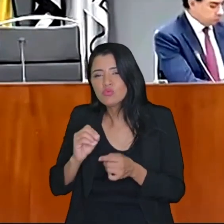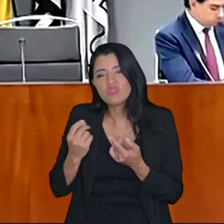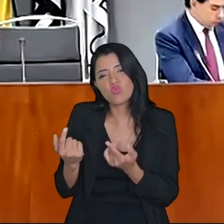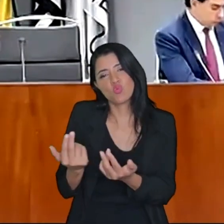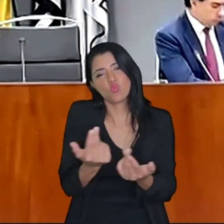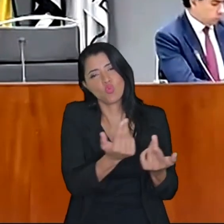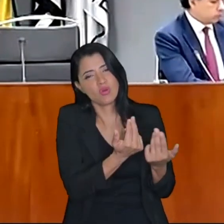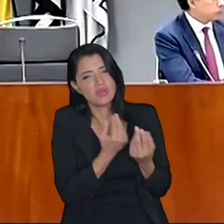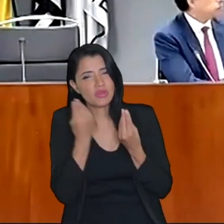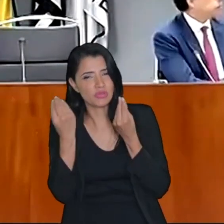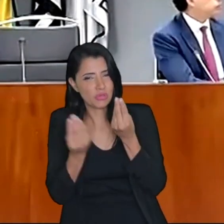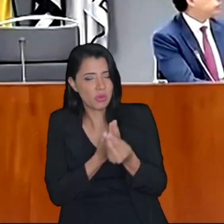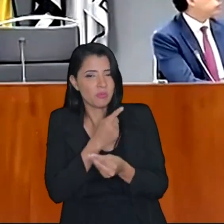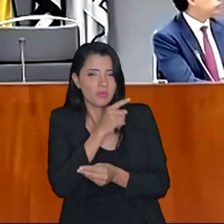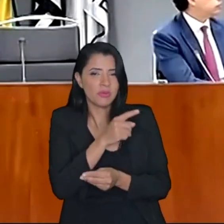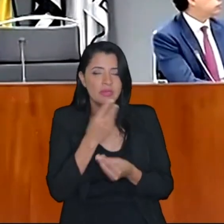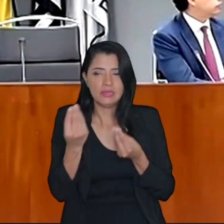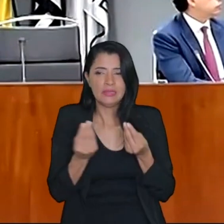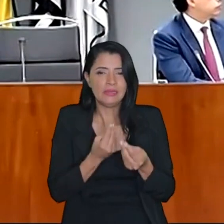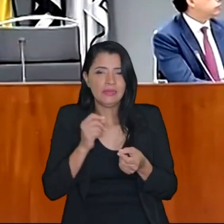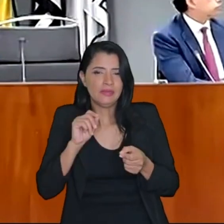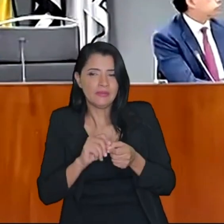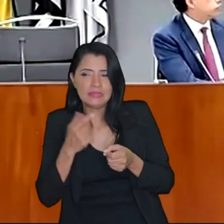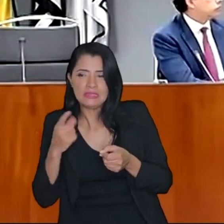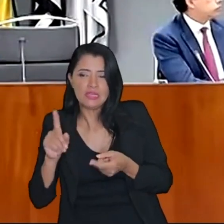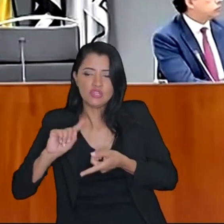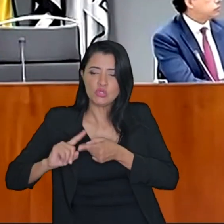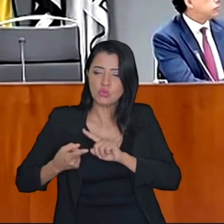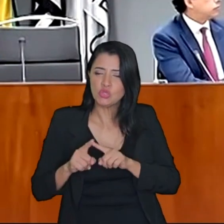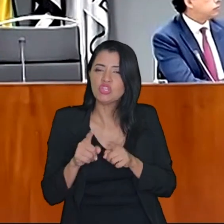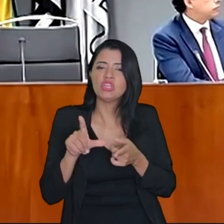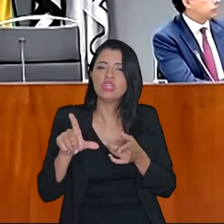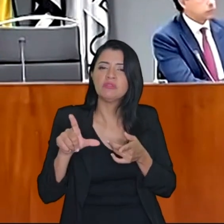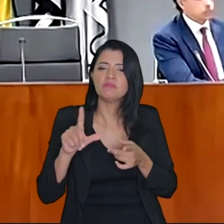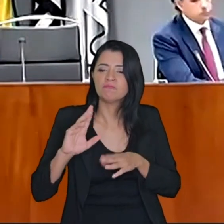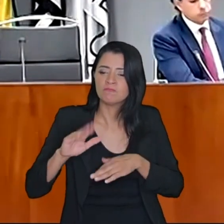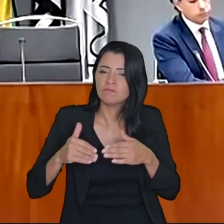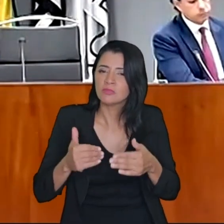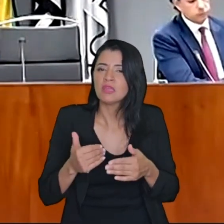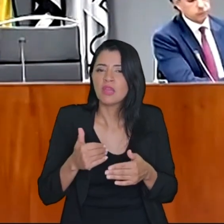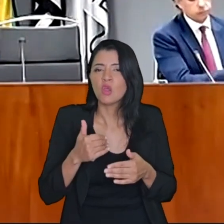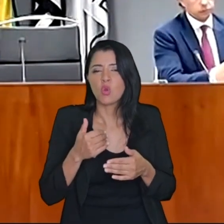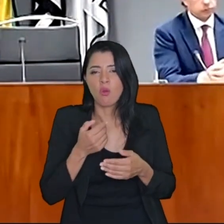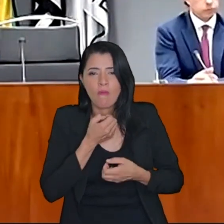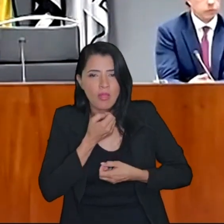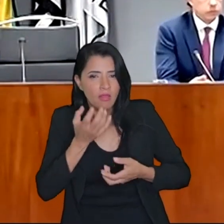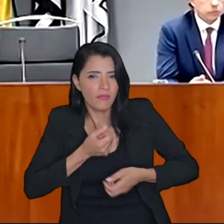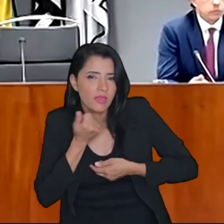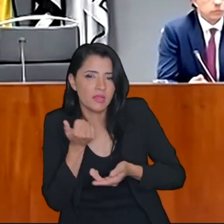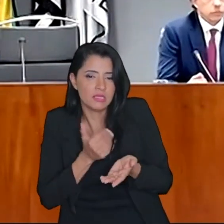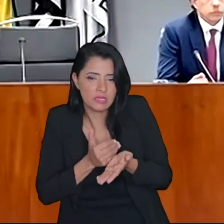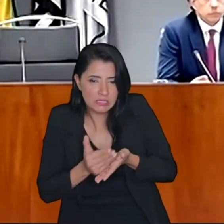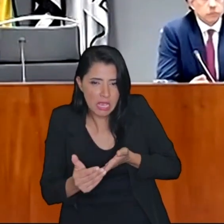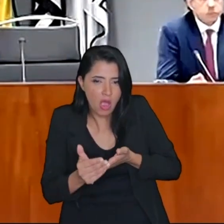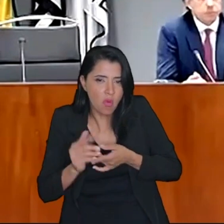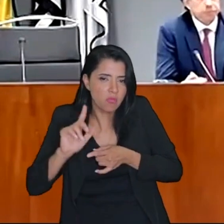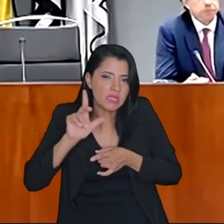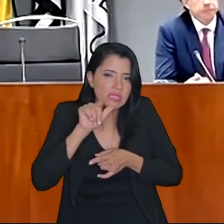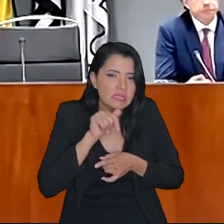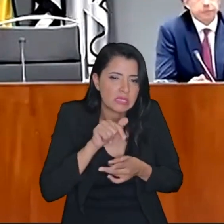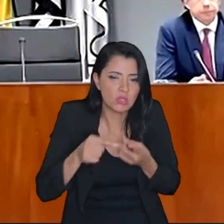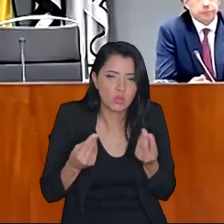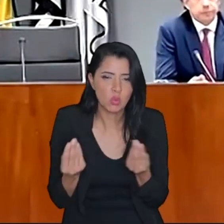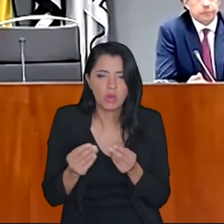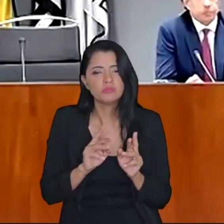penal para o delator tardio e não poder praticar ou discutir prazo de progressão para o delator inicial. Então, me parece que no sentido